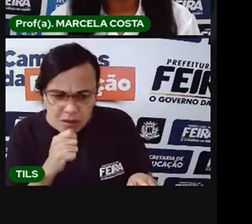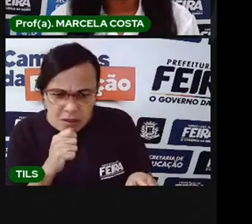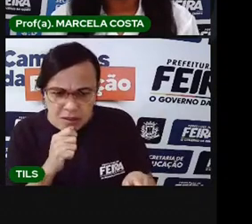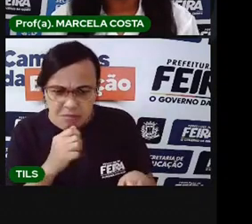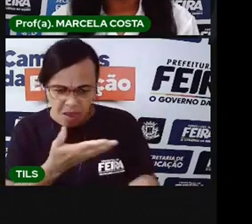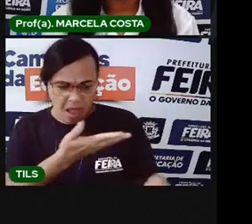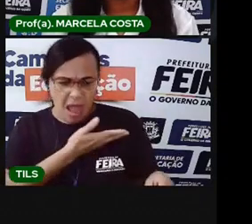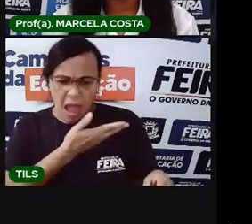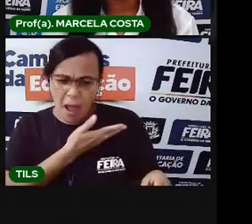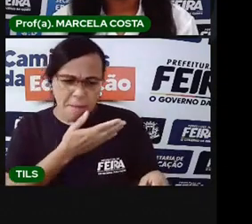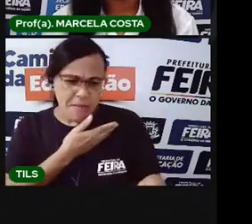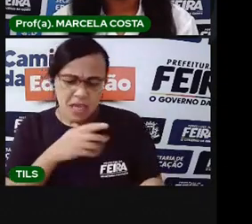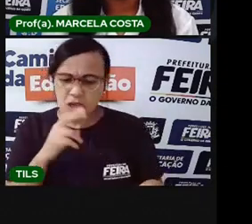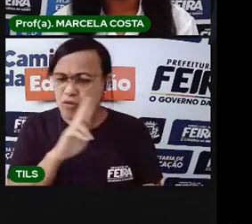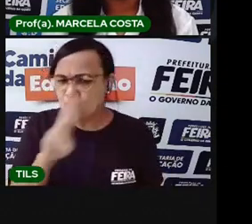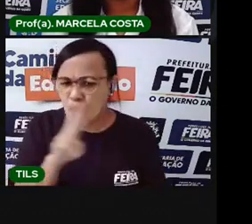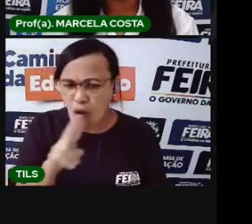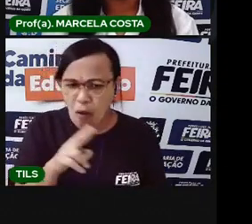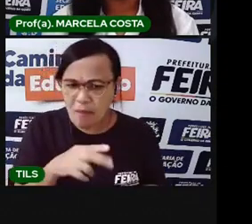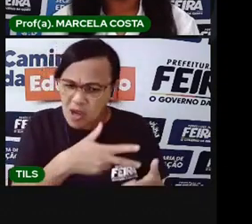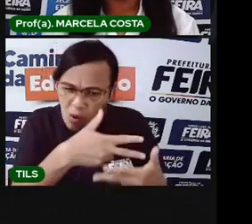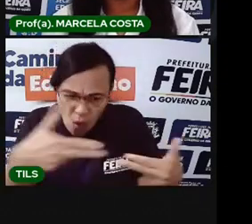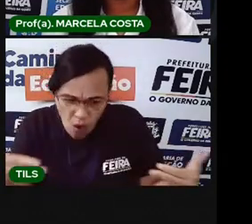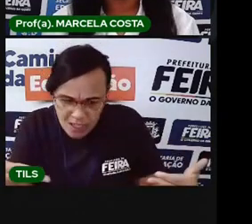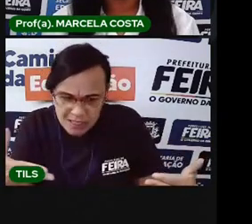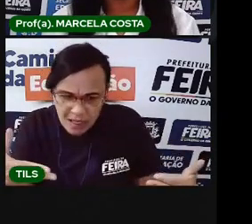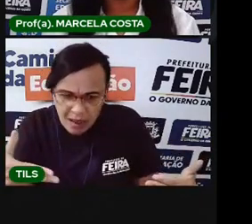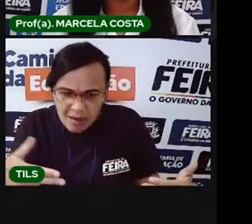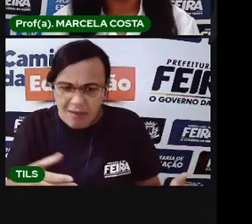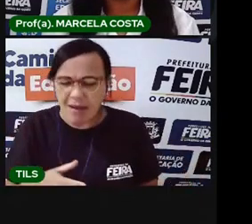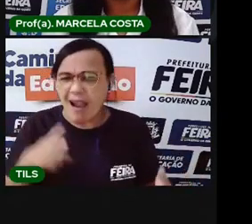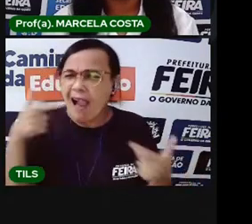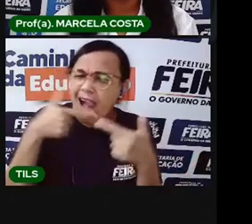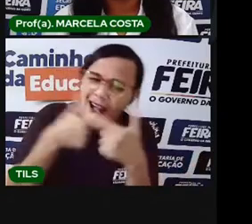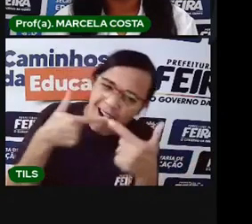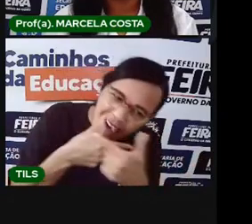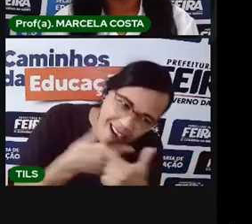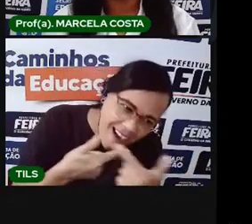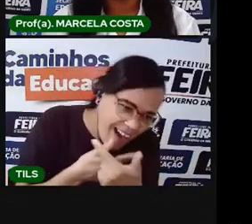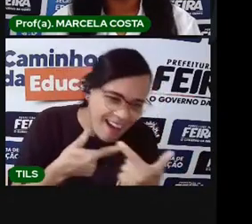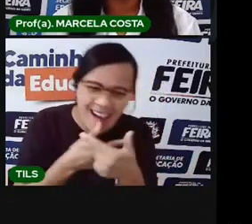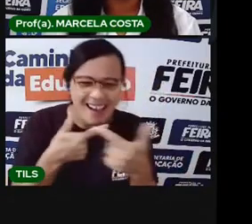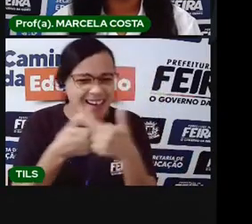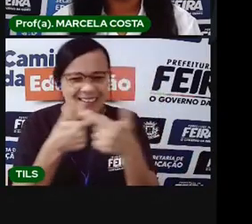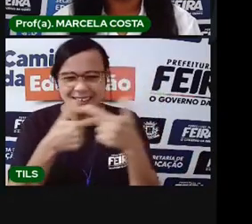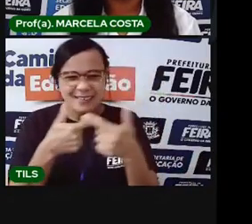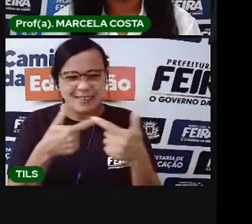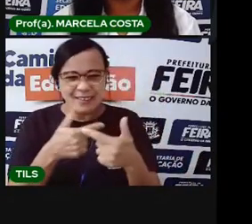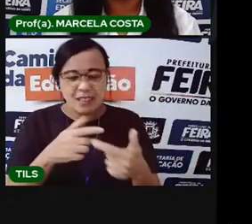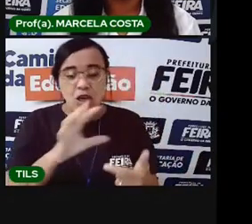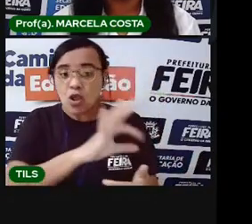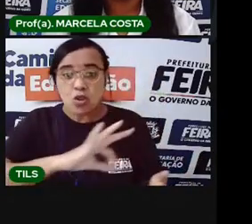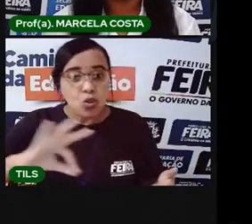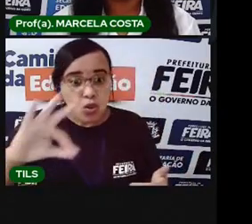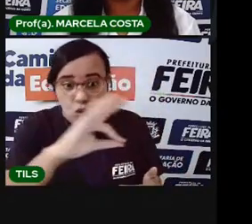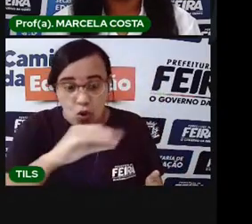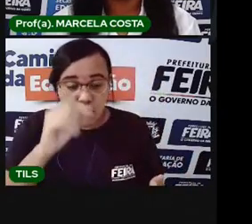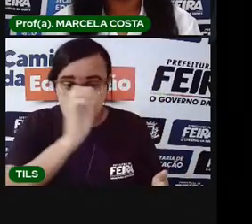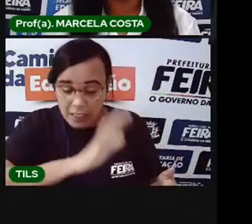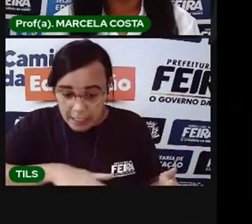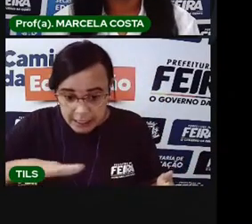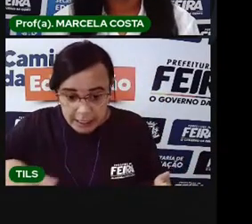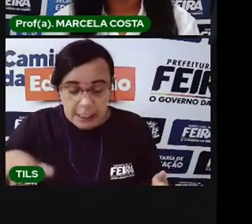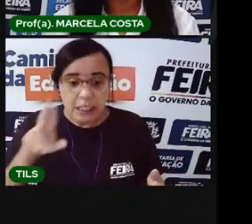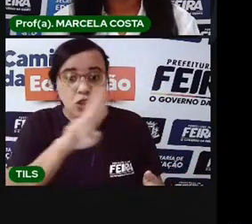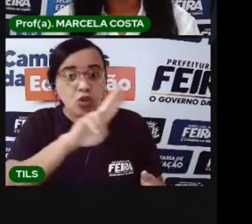coisinhas. Eu sei, eu te ordenei. Se um dia eu morrer, eu vou fazer uma lei para que todas as crianças tenham sempre um nome